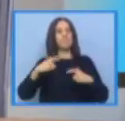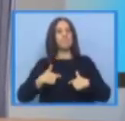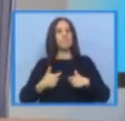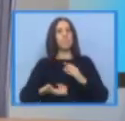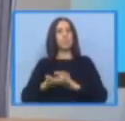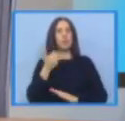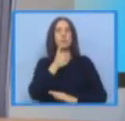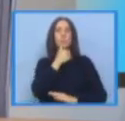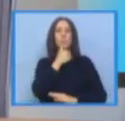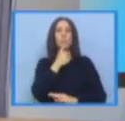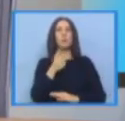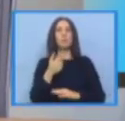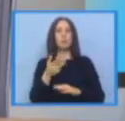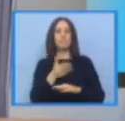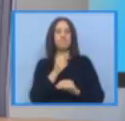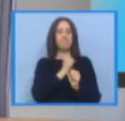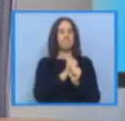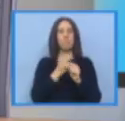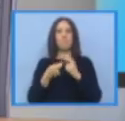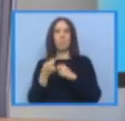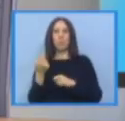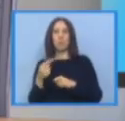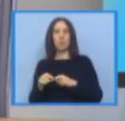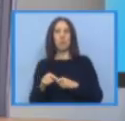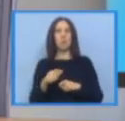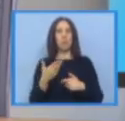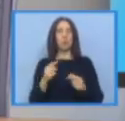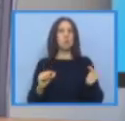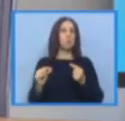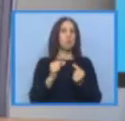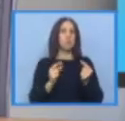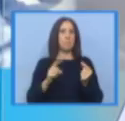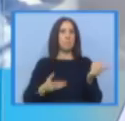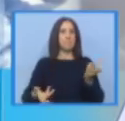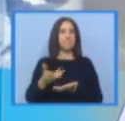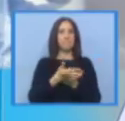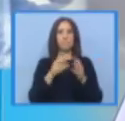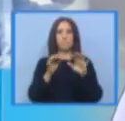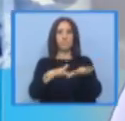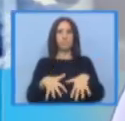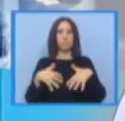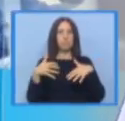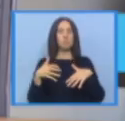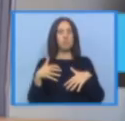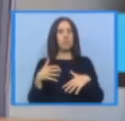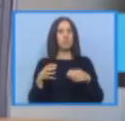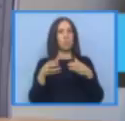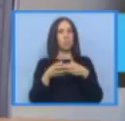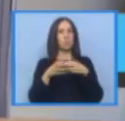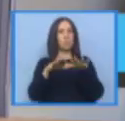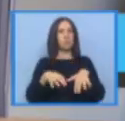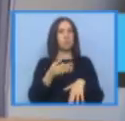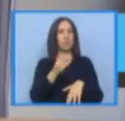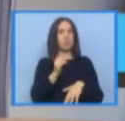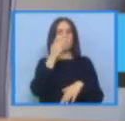as questões das incompatibilidades, e agora com uma das discussões que está no Parlamento e que está a dividir até o grupo parlamentar do